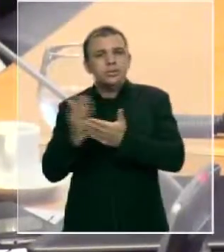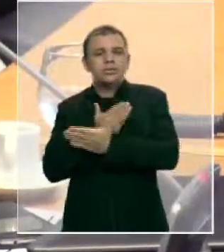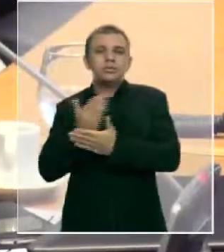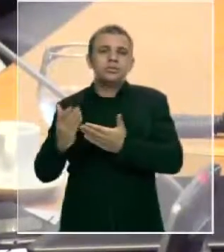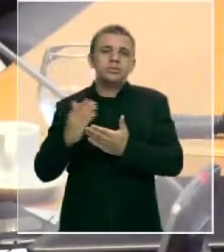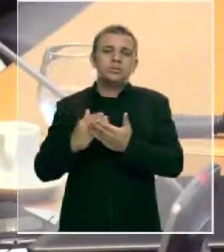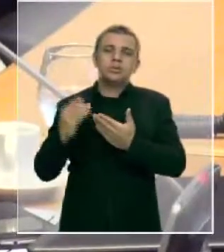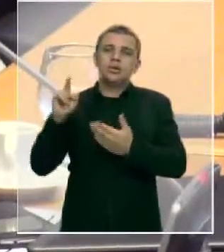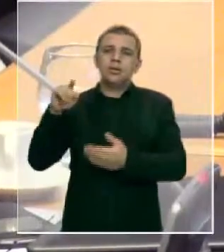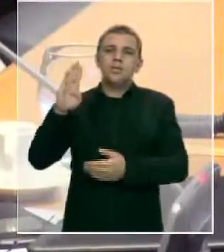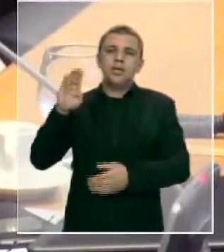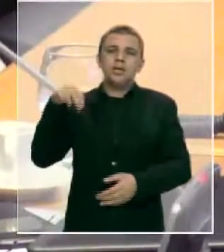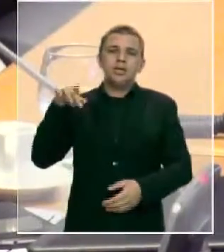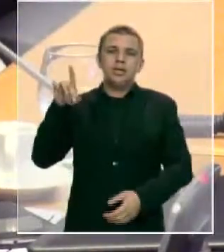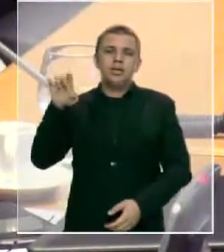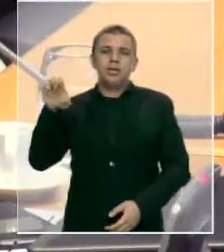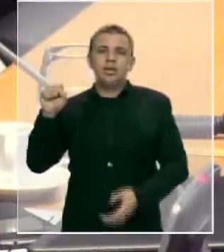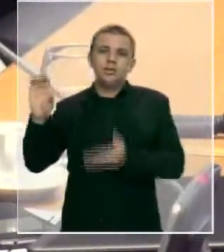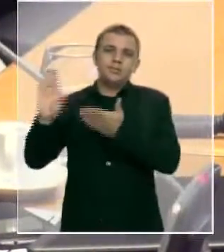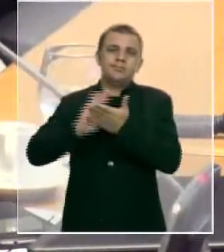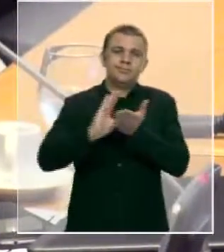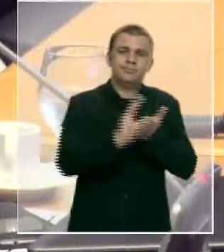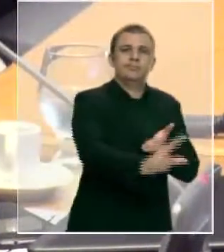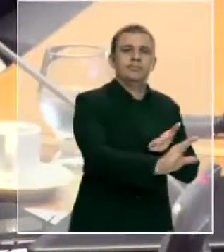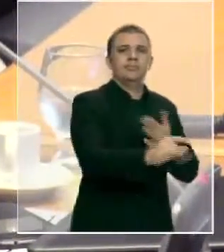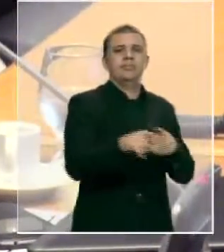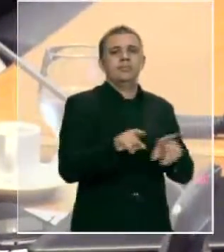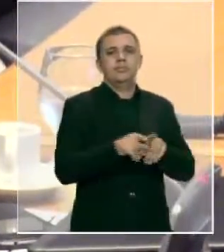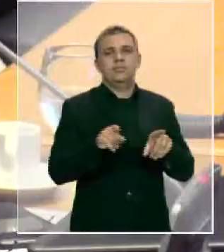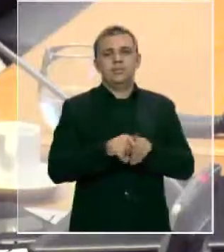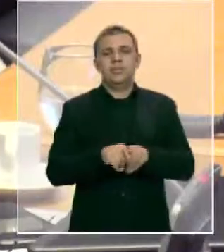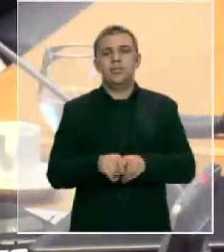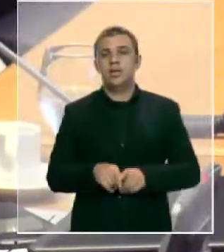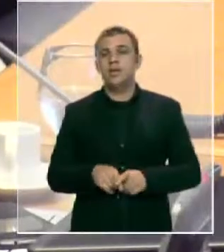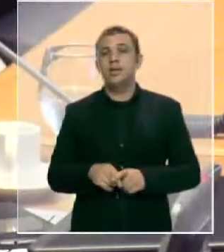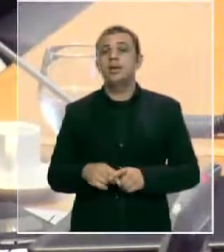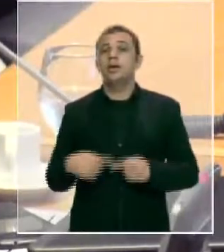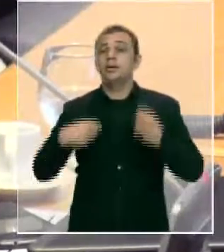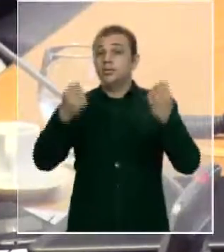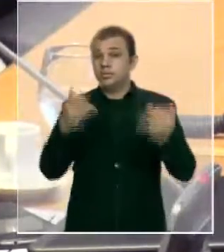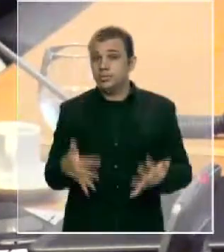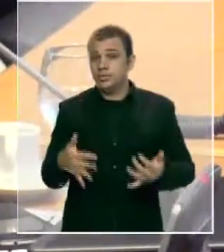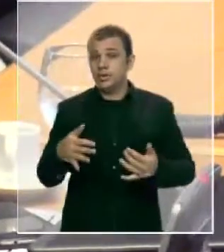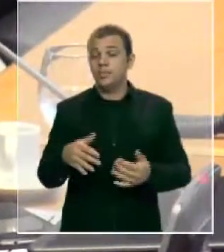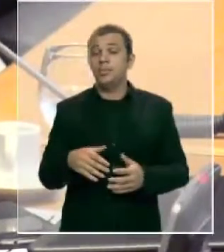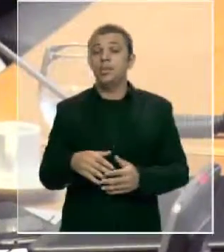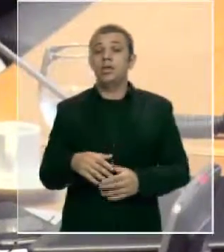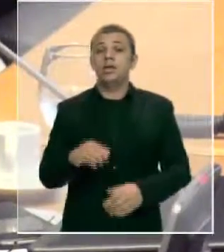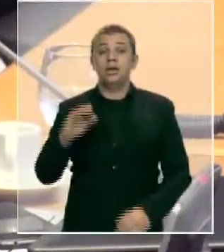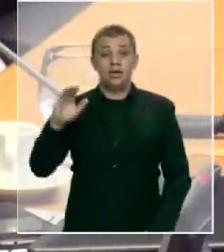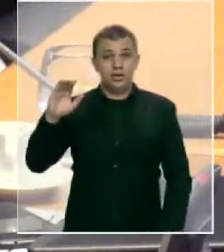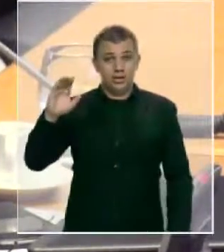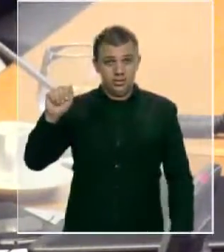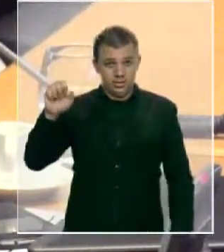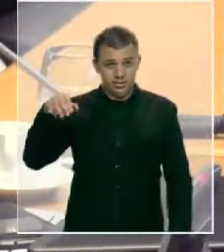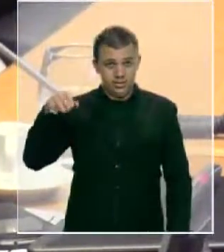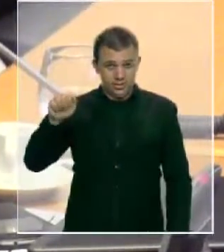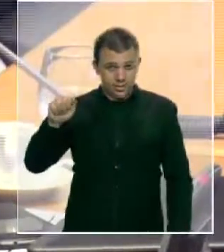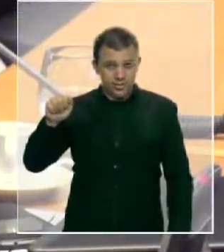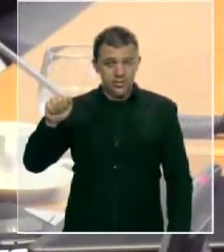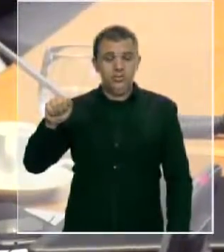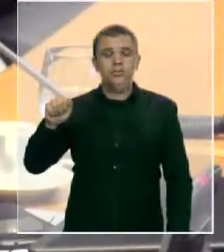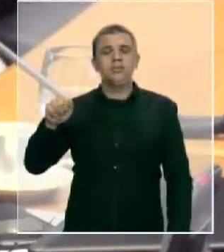BNDES. Bom, eu só queria acrescentar que a CAEMA, ela buscou, para que isso faça os